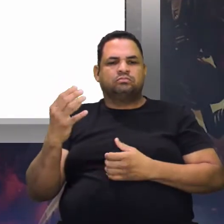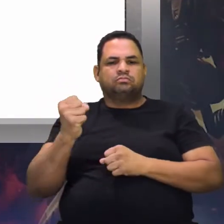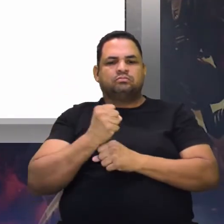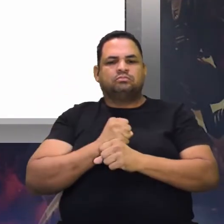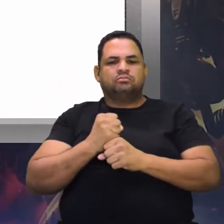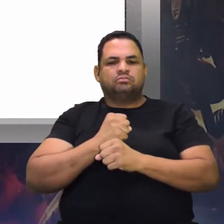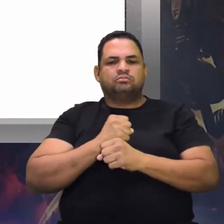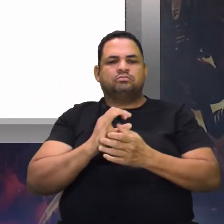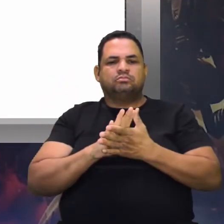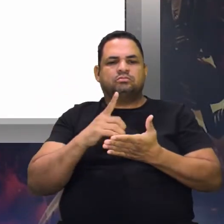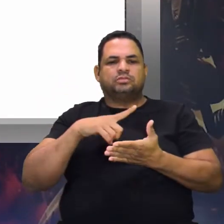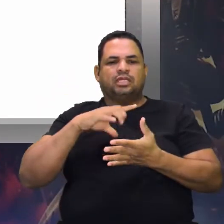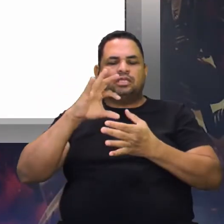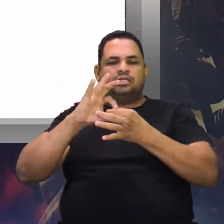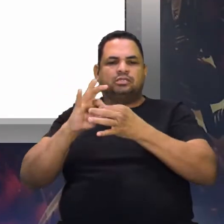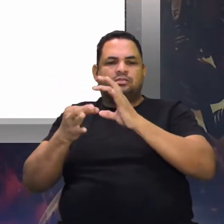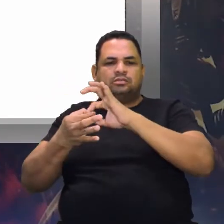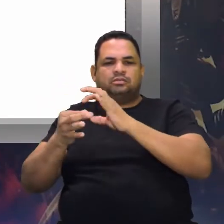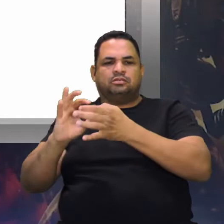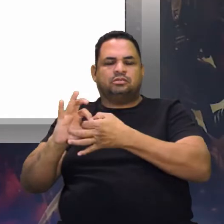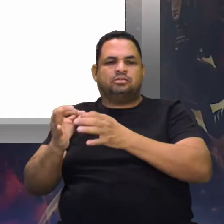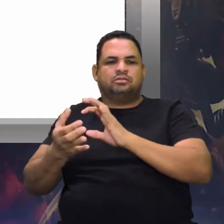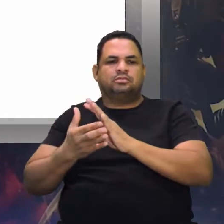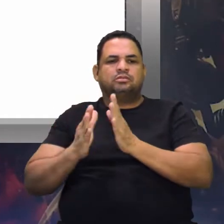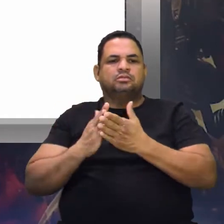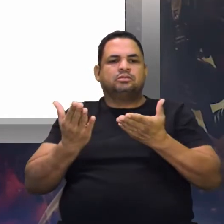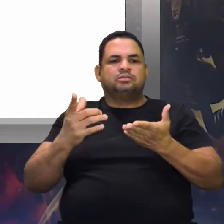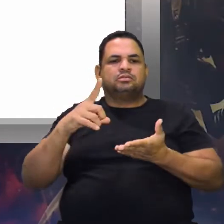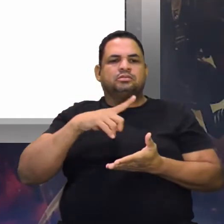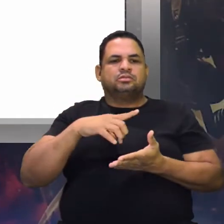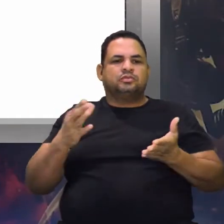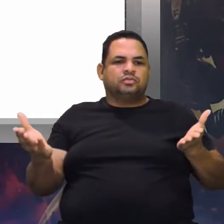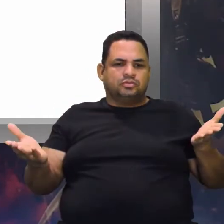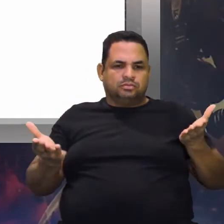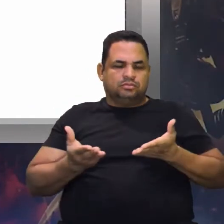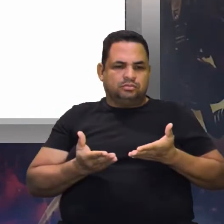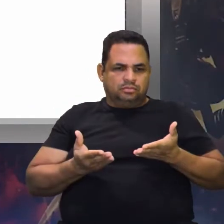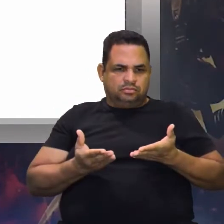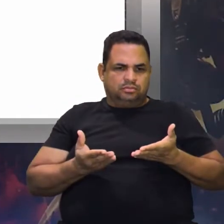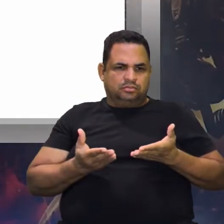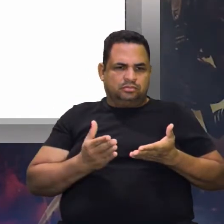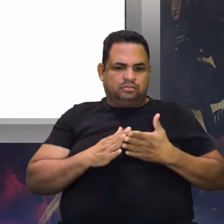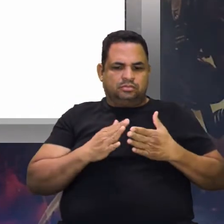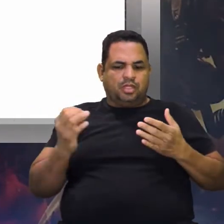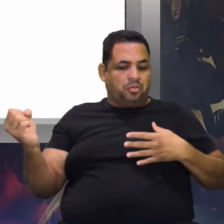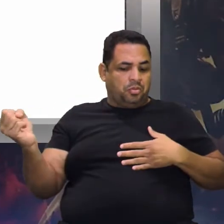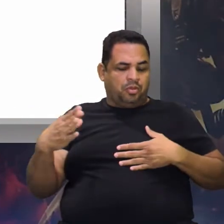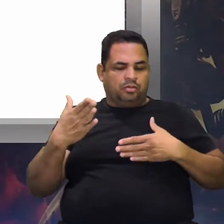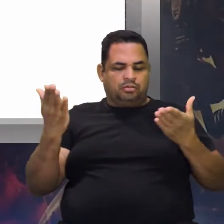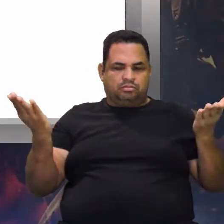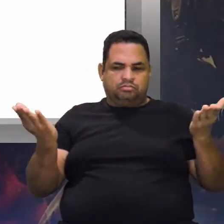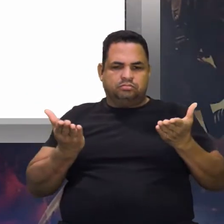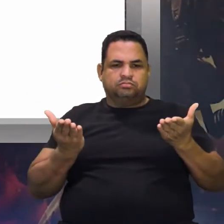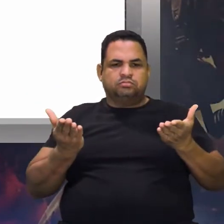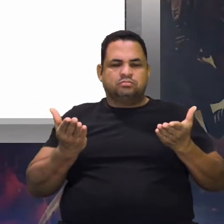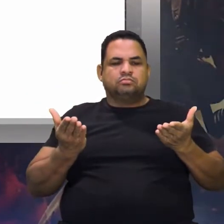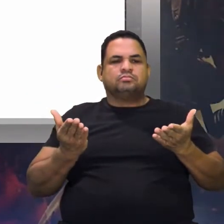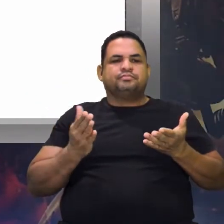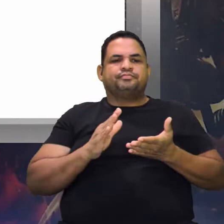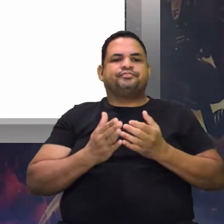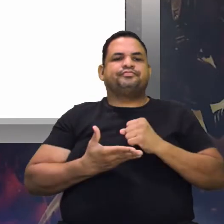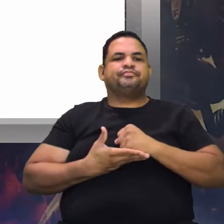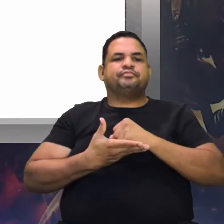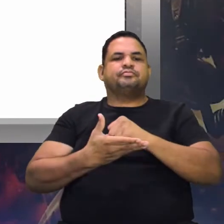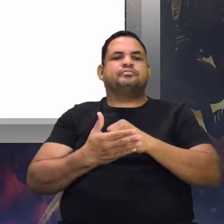Olimpíadas. E as Olimpíadas que existem hoje, na era moderna, são Olimpíadas